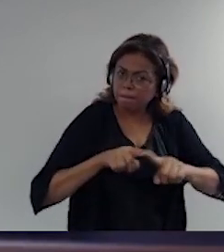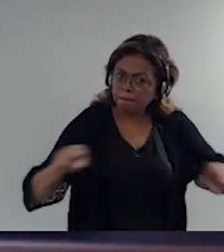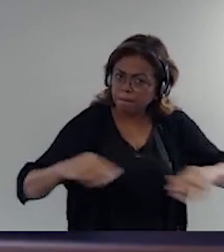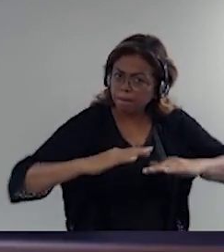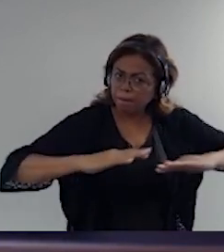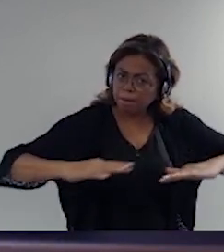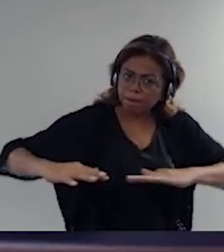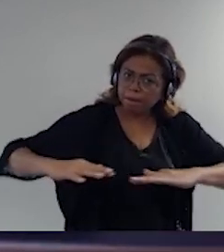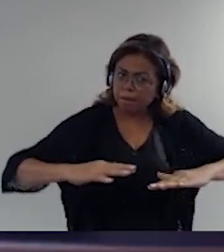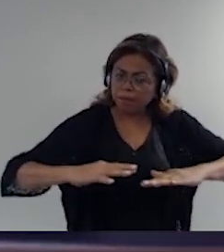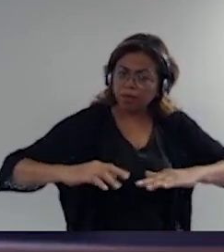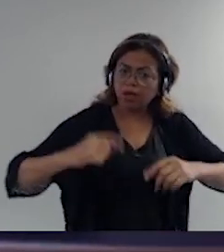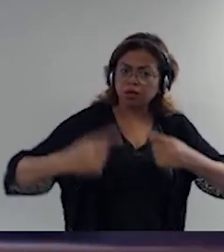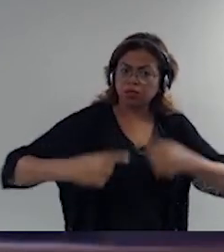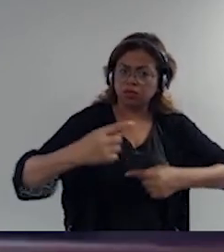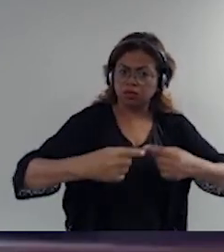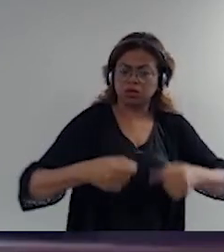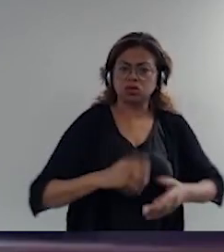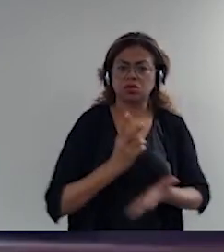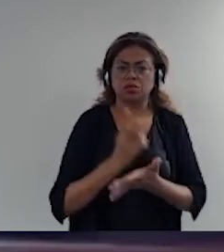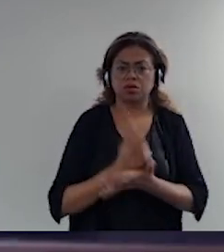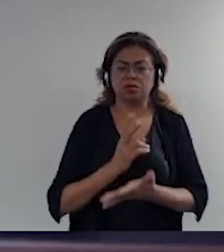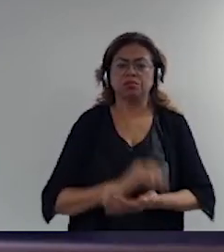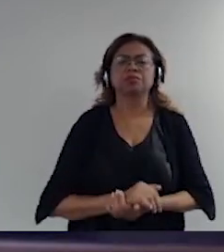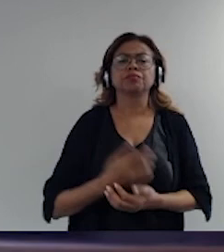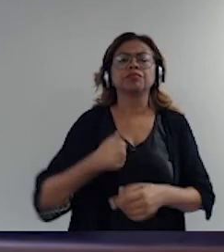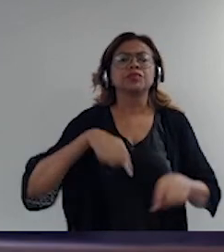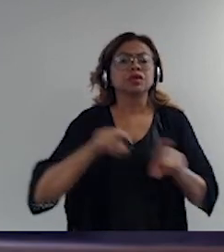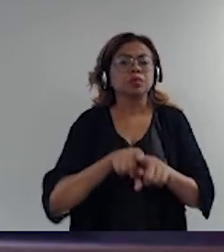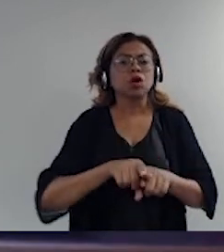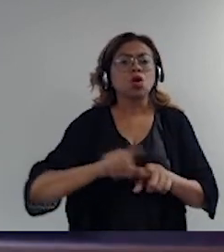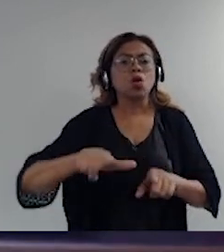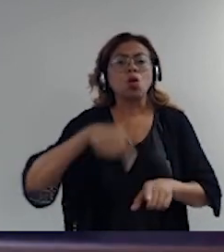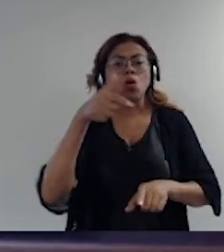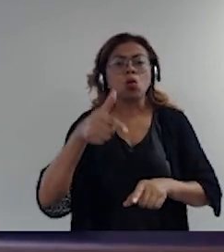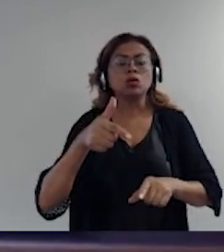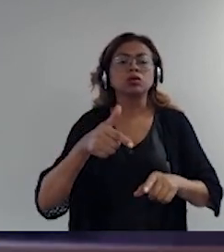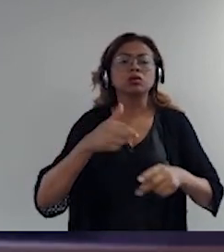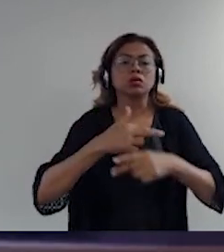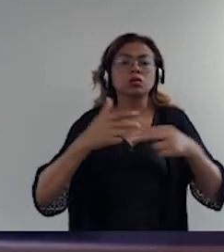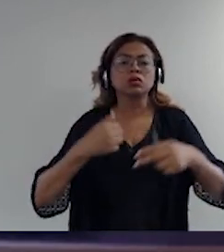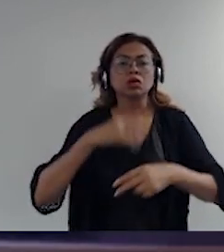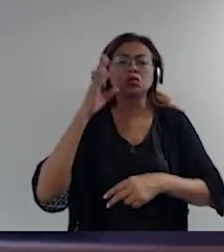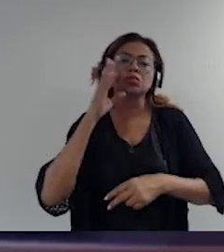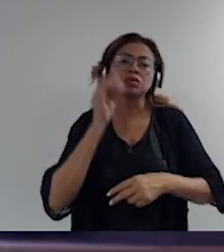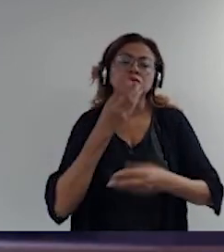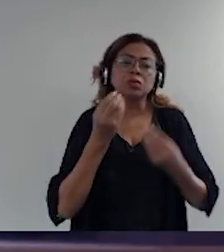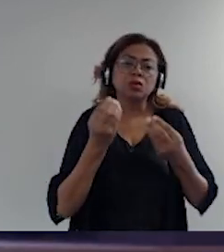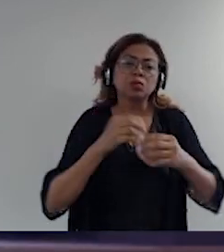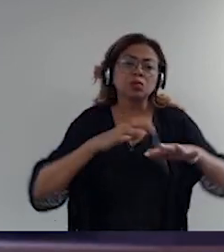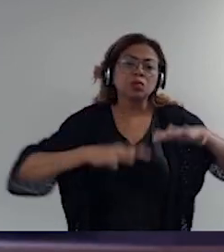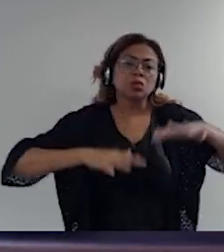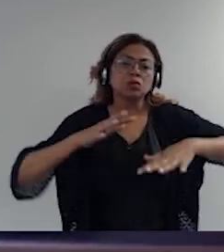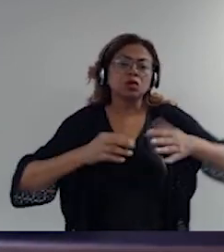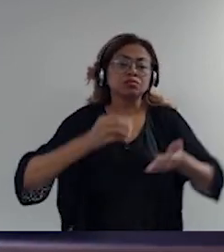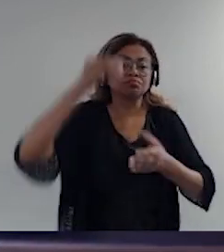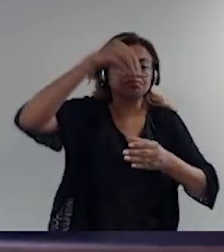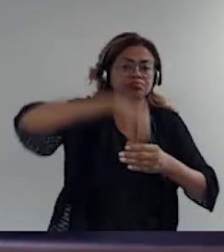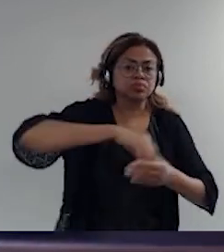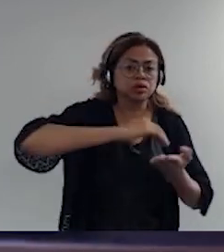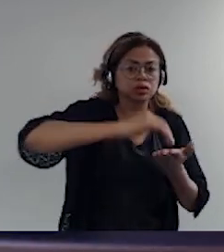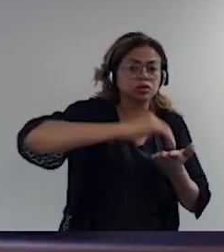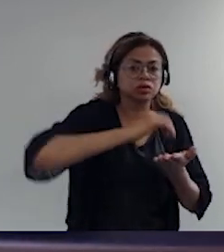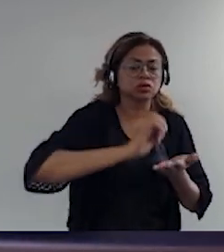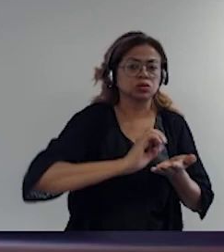estavam. E outro movimento que eu percebi bastante aí no escritório foram empresas que aproveitaram a oportunidade